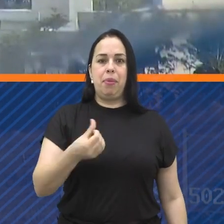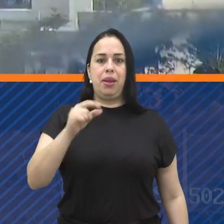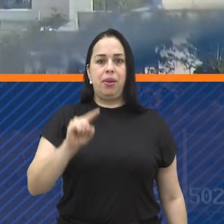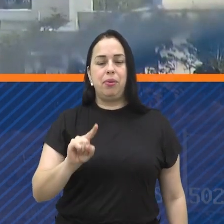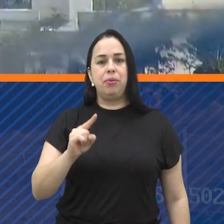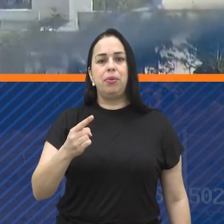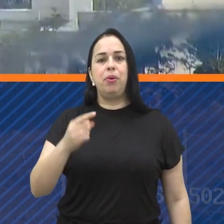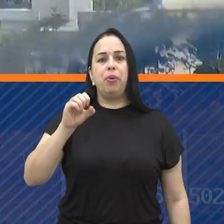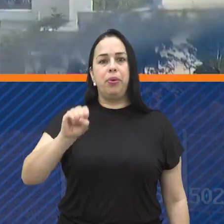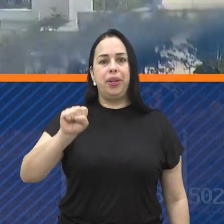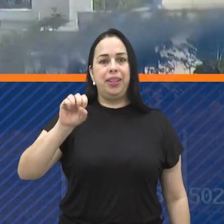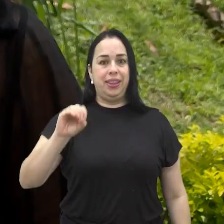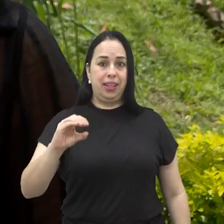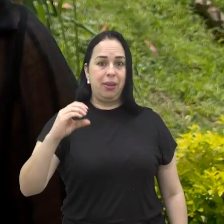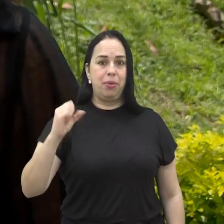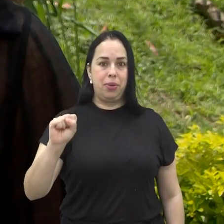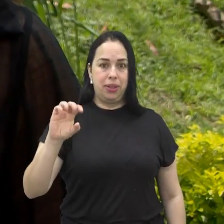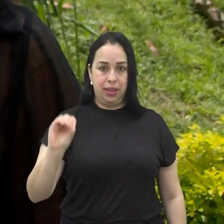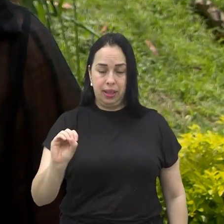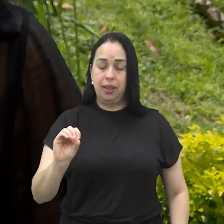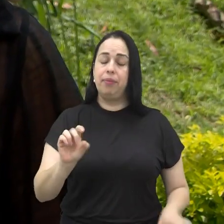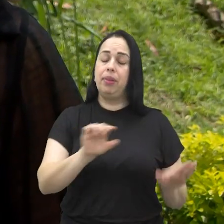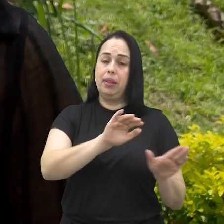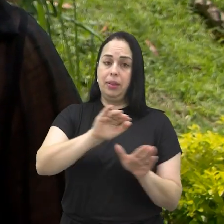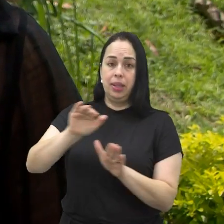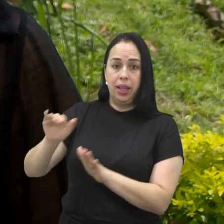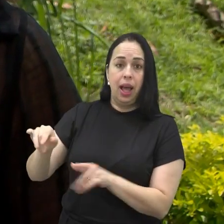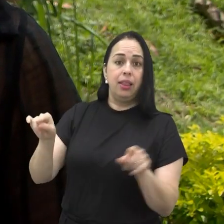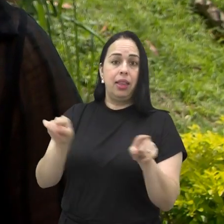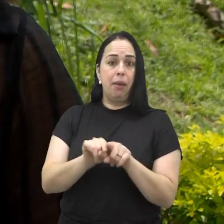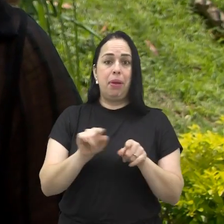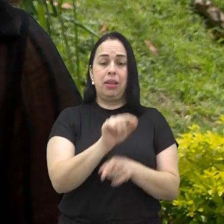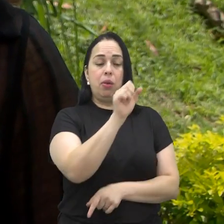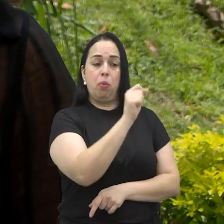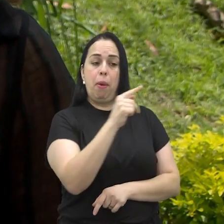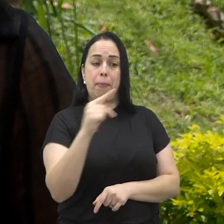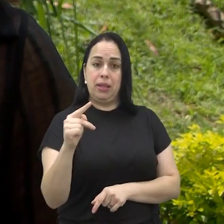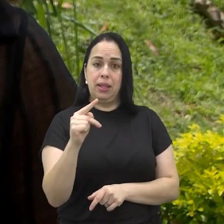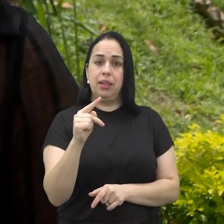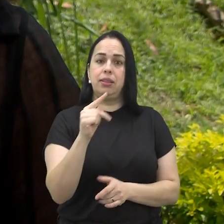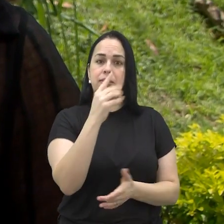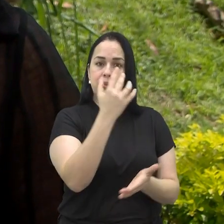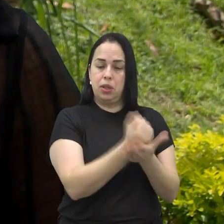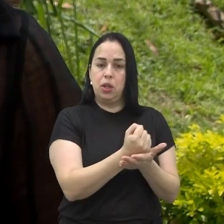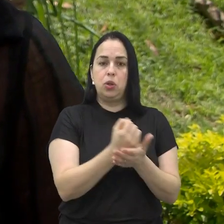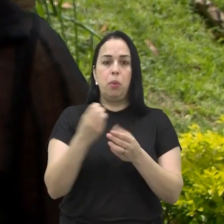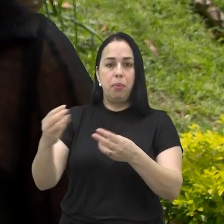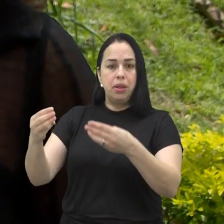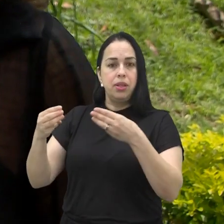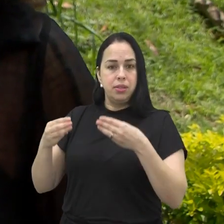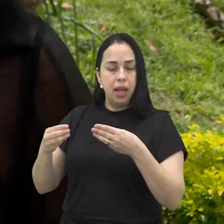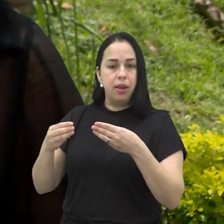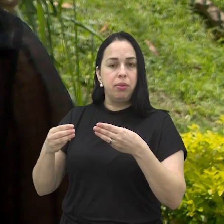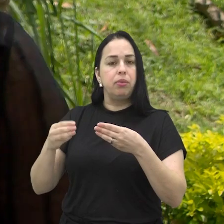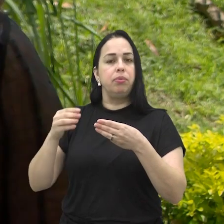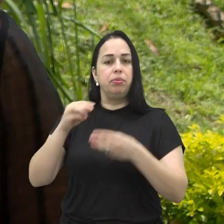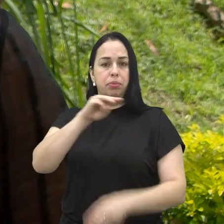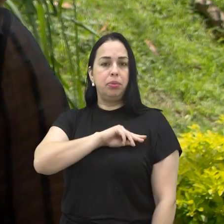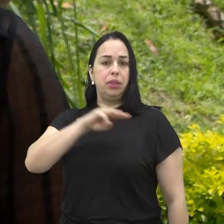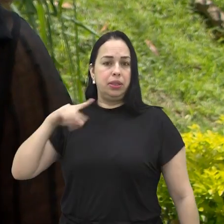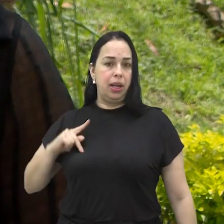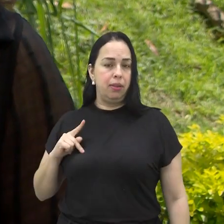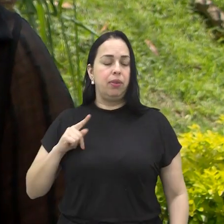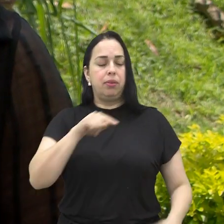061 8080. E existe também um aplicativo que foi disponibilizado pelo Ministério Público,